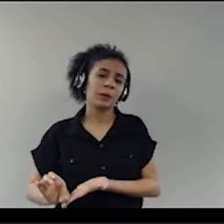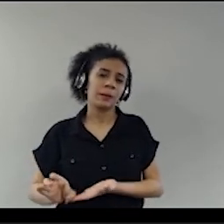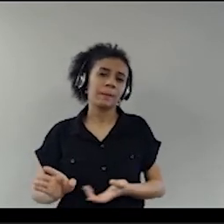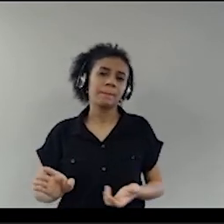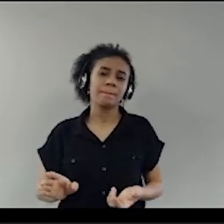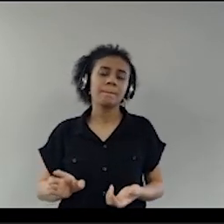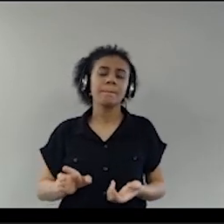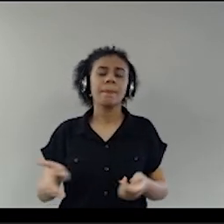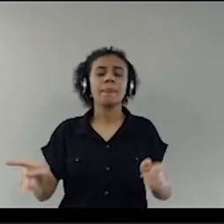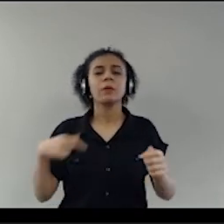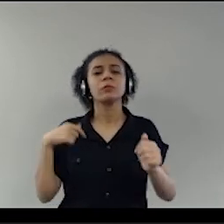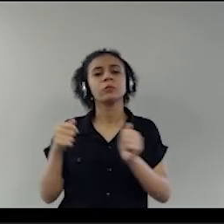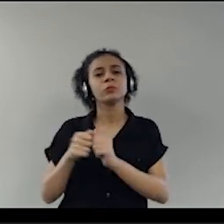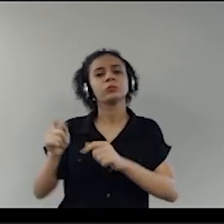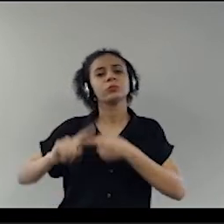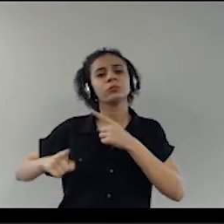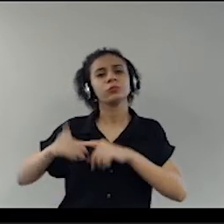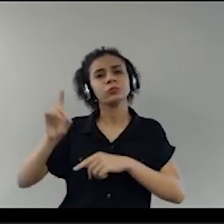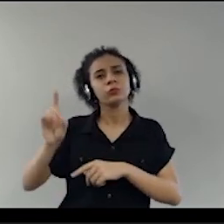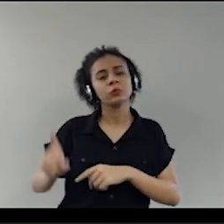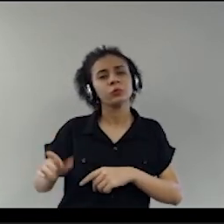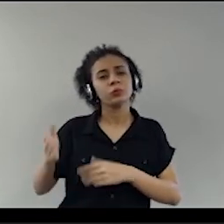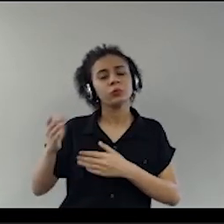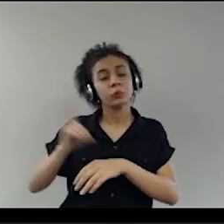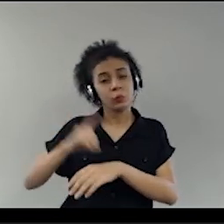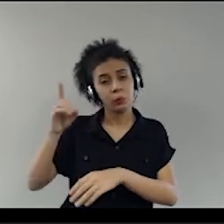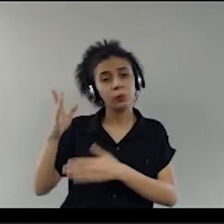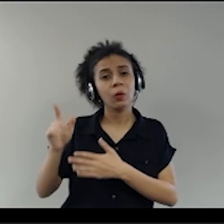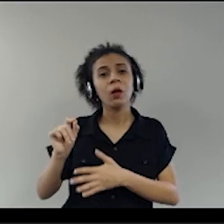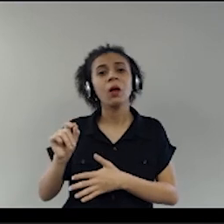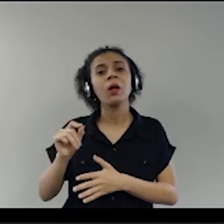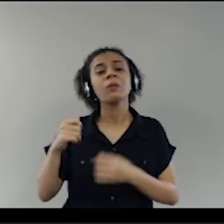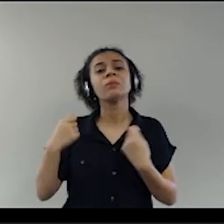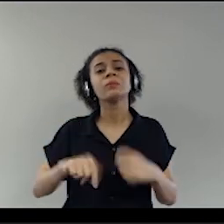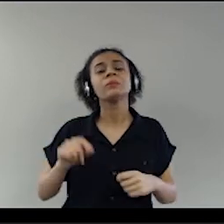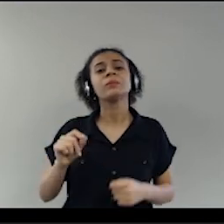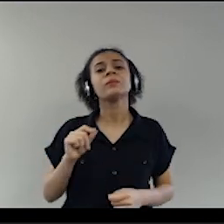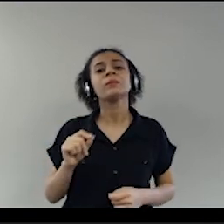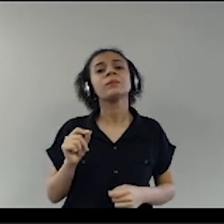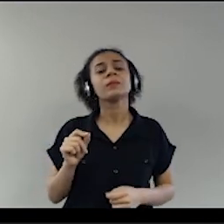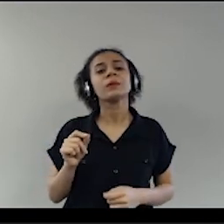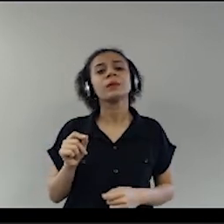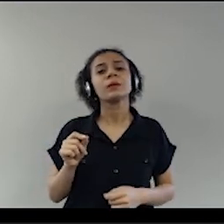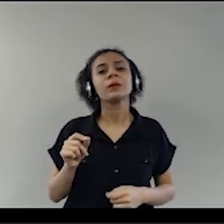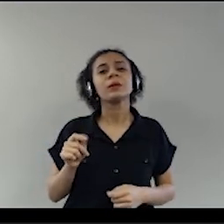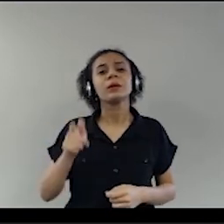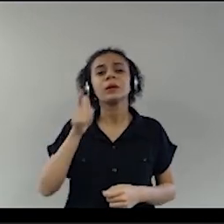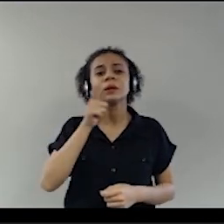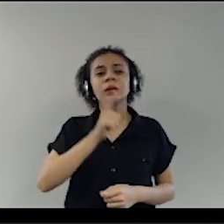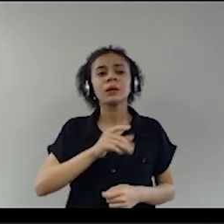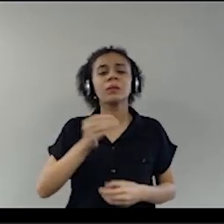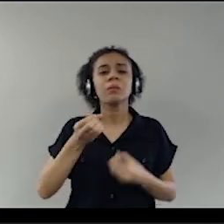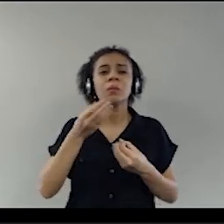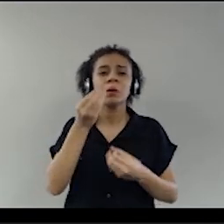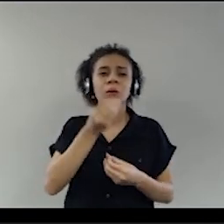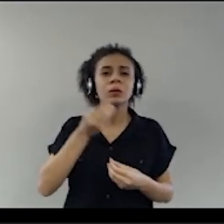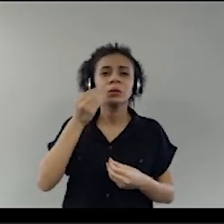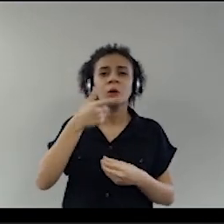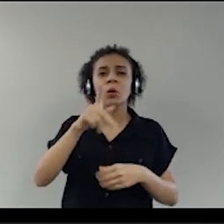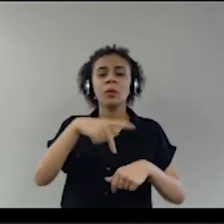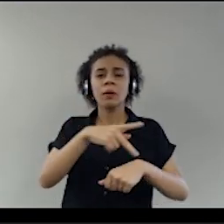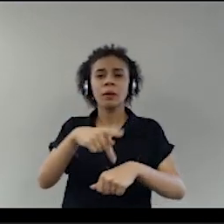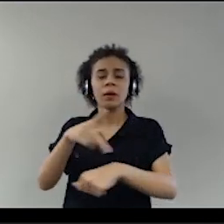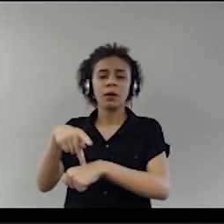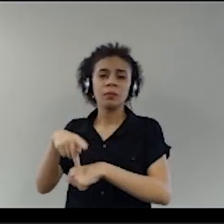com o Dr. Anderson, o Dr. Jones, é necessário nós darmos as boas experiências de outros